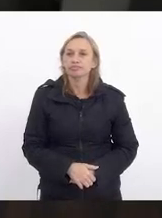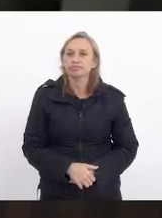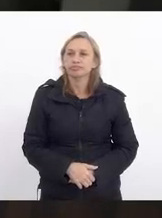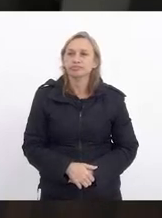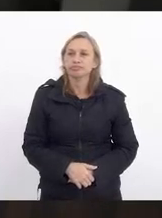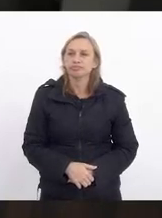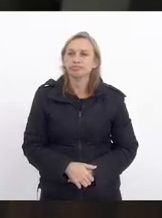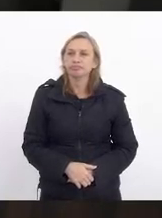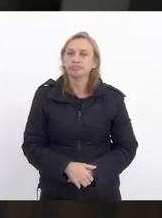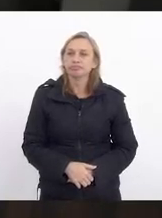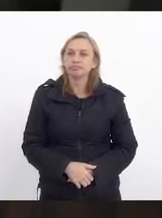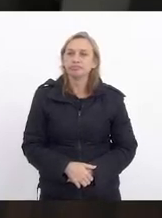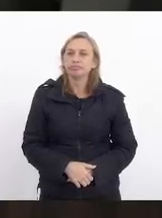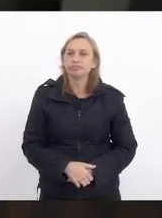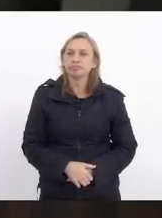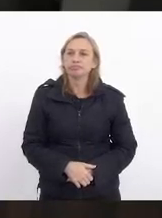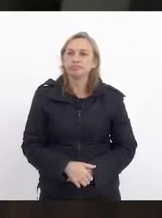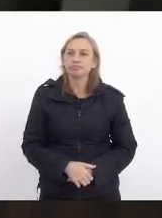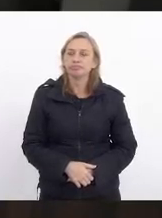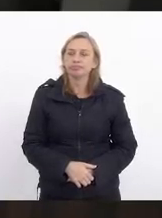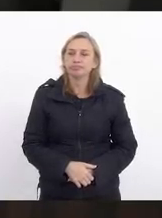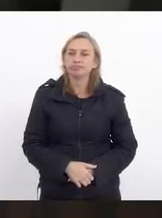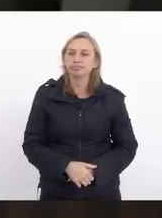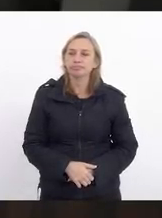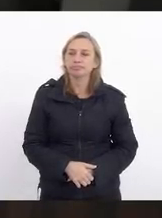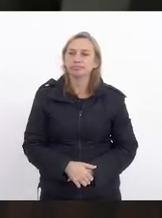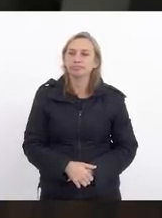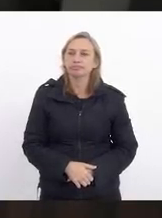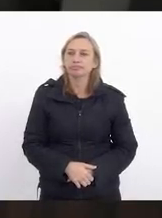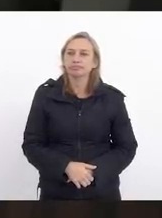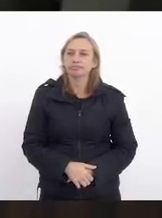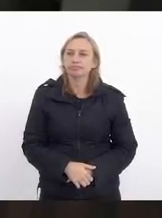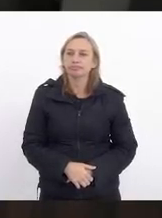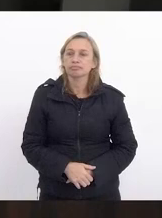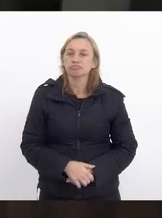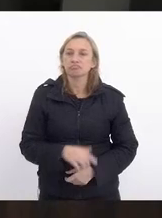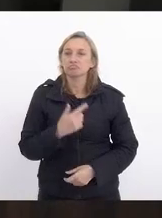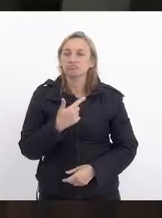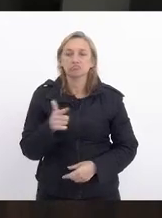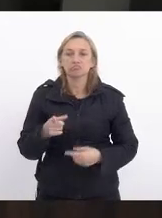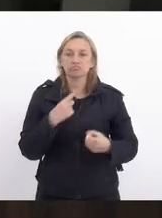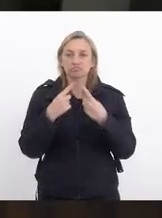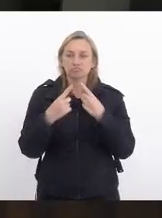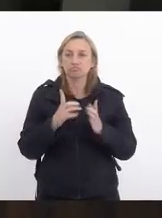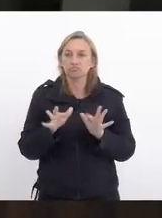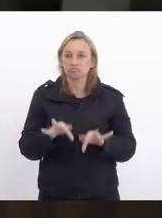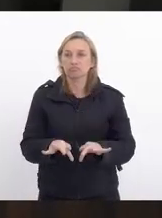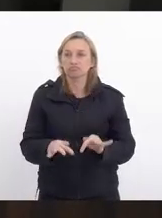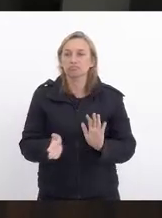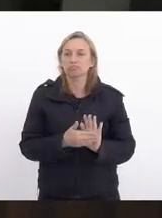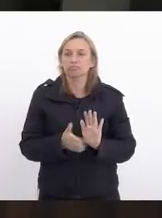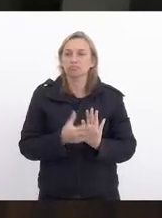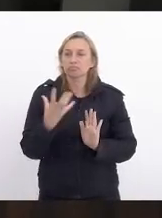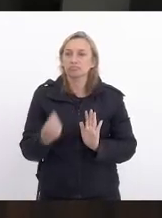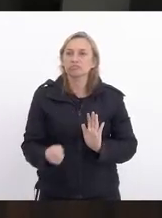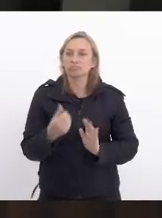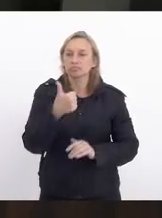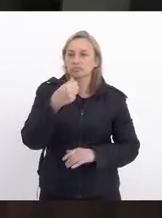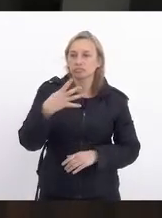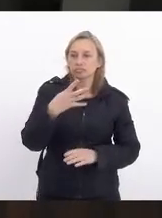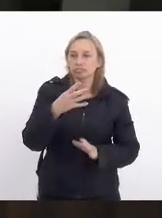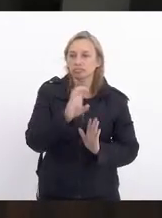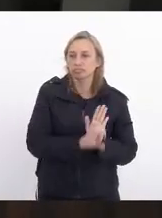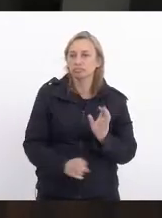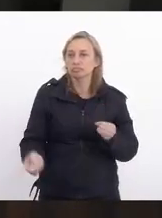E aí E aí em não havendo Quem Queira discutir se a da descrição a presente proposta subiu